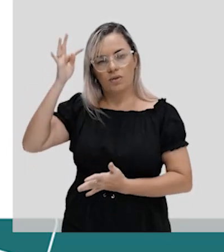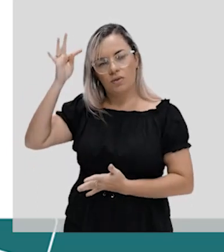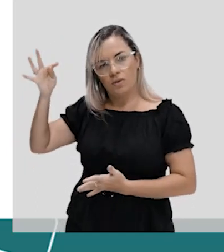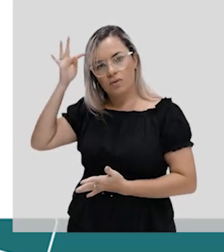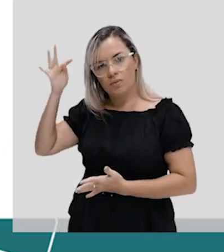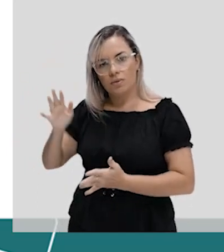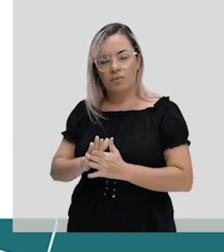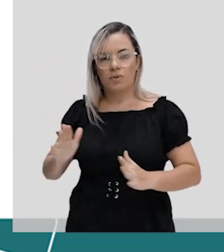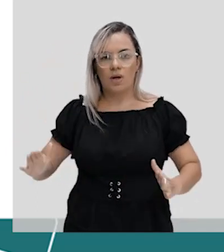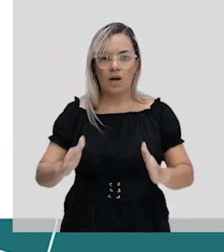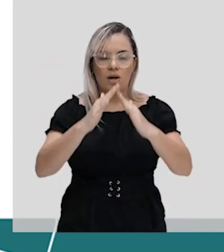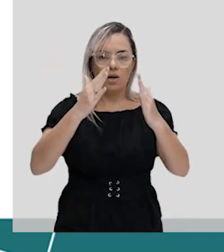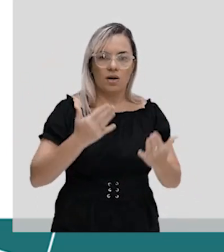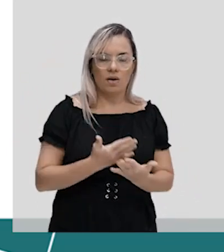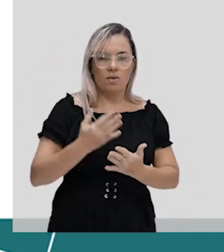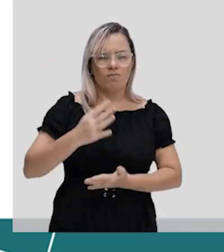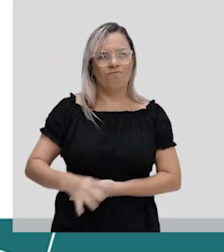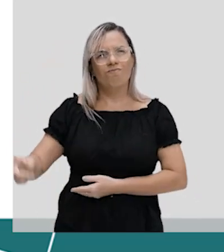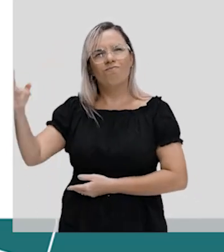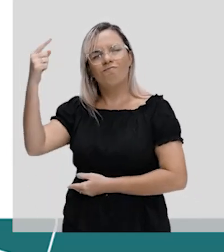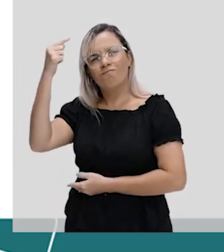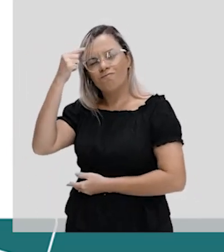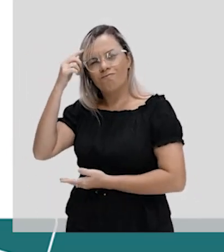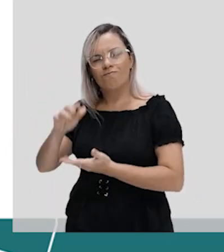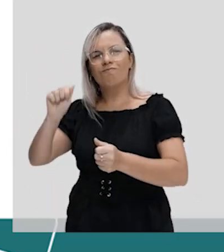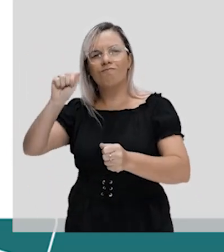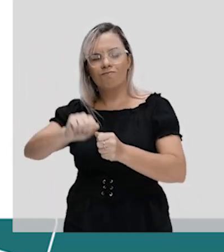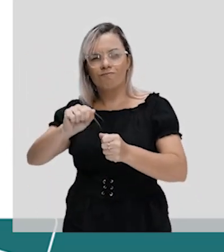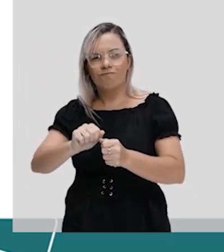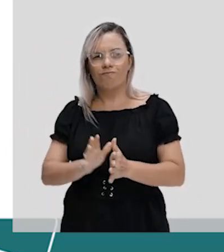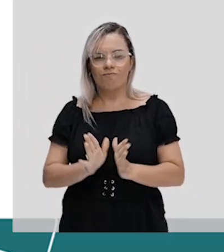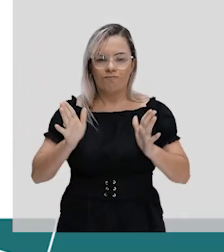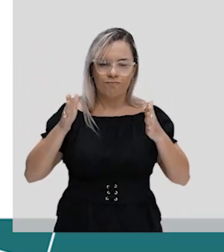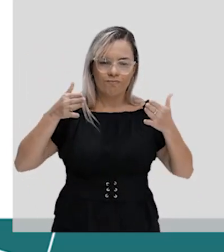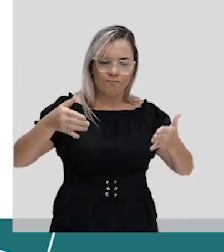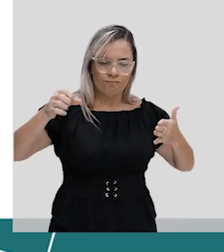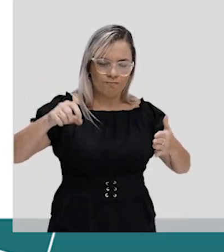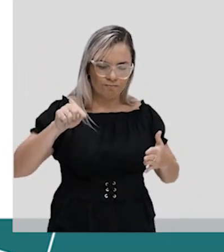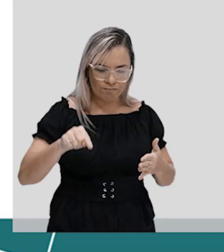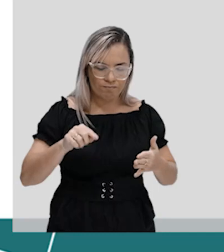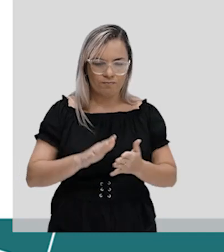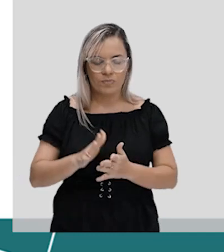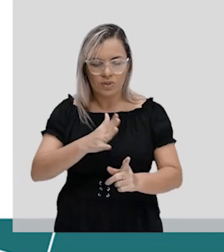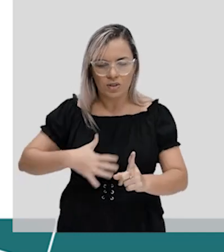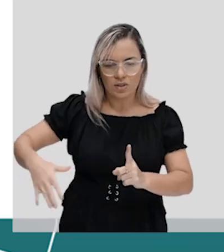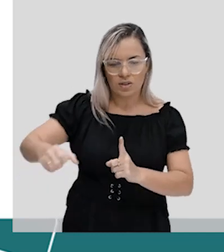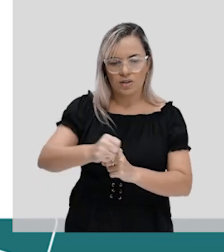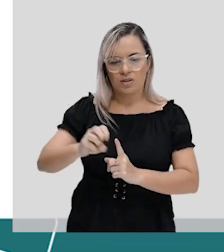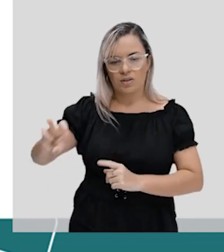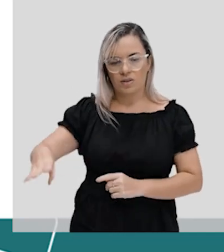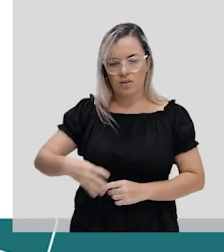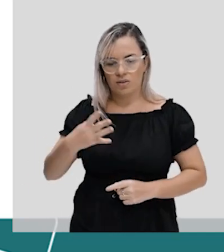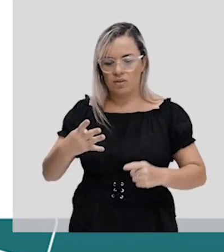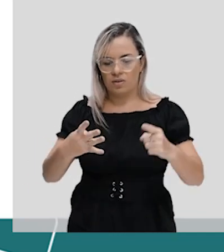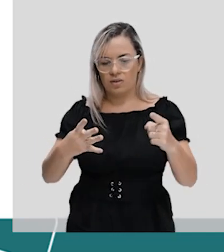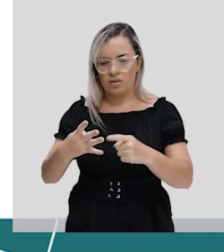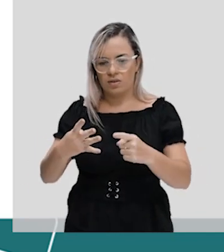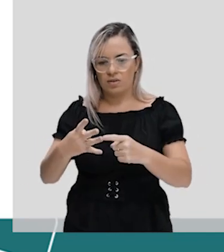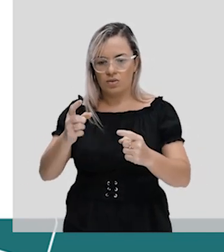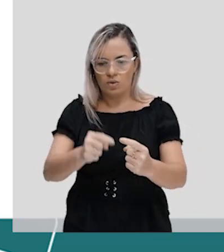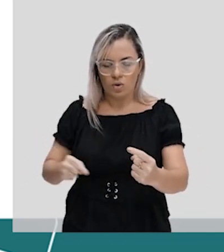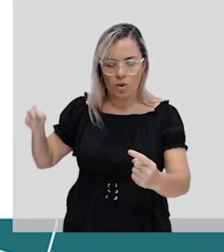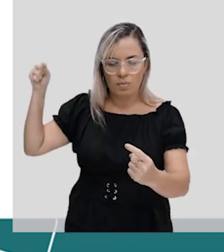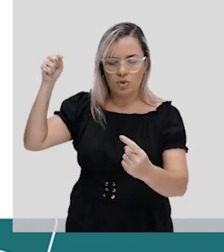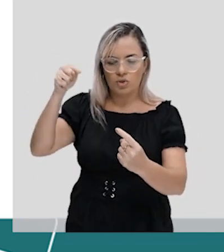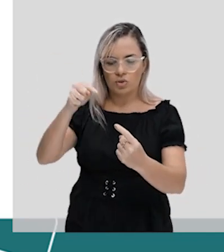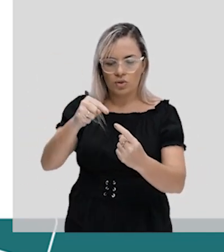teóricas de escolas do pensamento que acabaram fazendo com que Durkheim se dedicasse à sociologia. Terceira parte, o